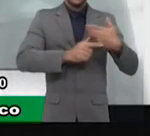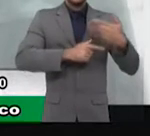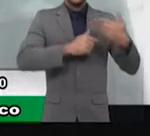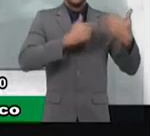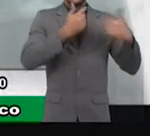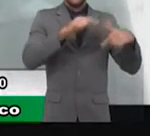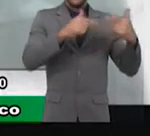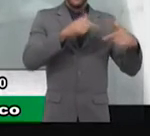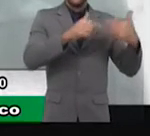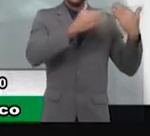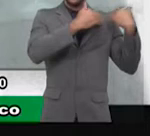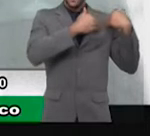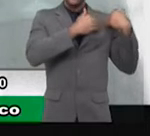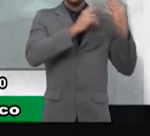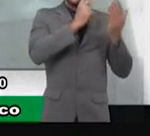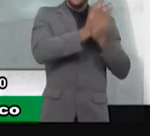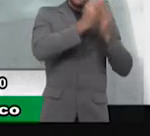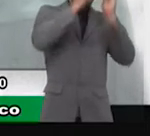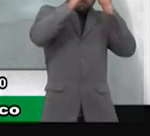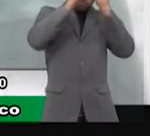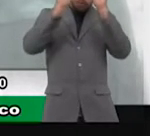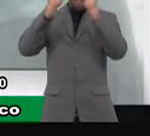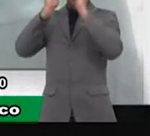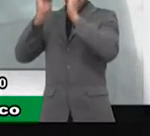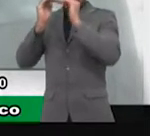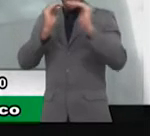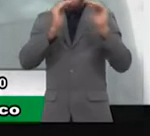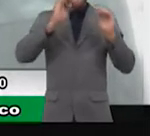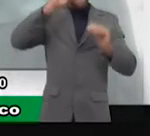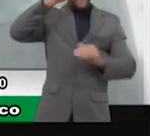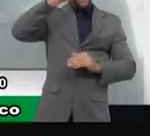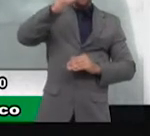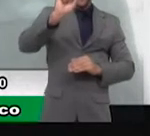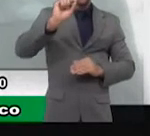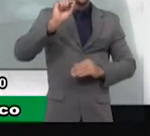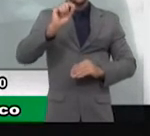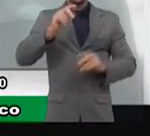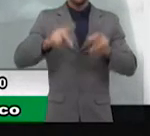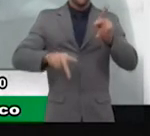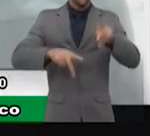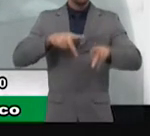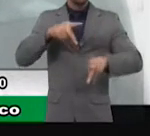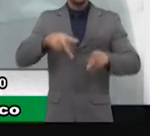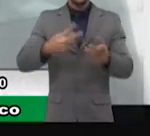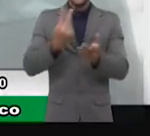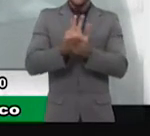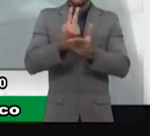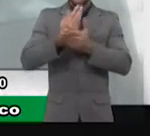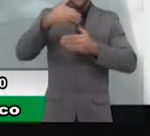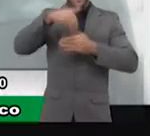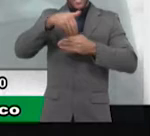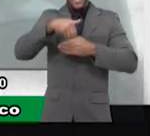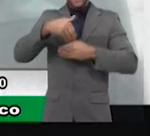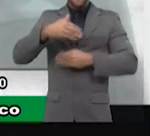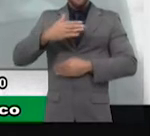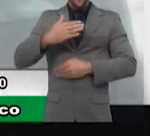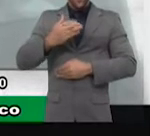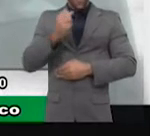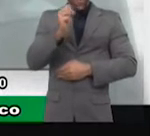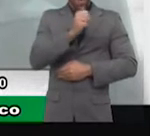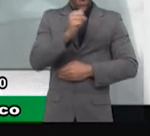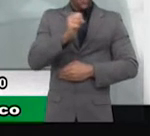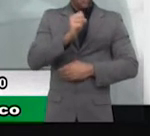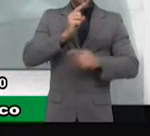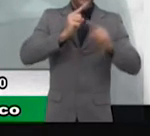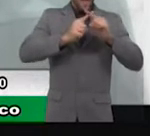respeitando a todos, principalmente o povo e que me elegeu, não só nos meus 8 mandatos, mas 4 do meu